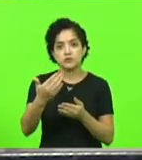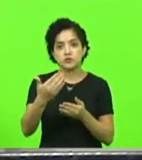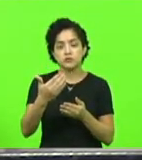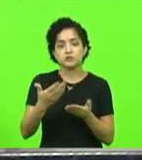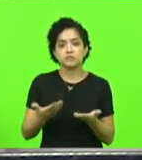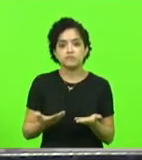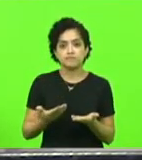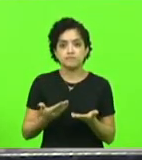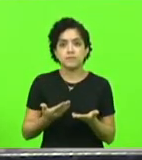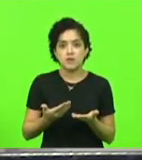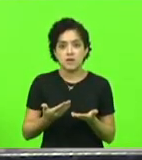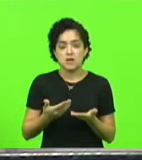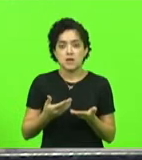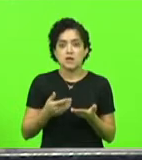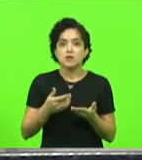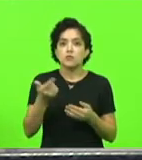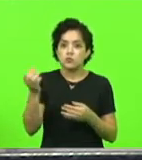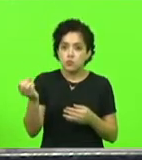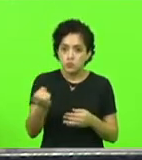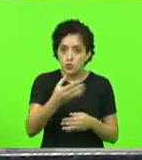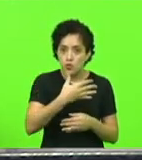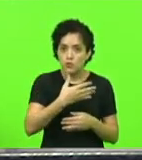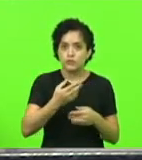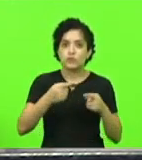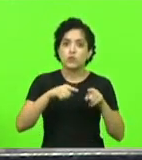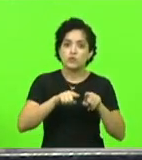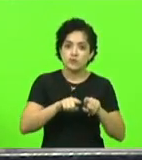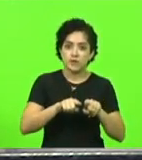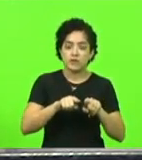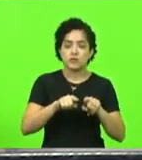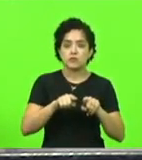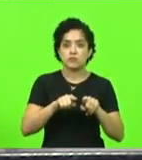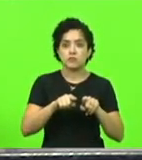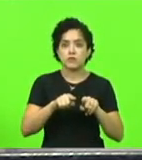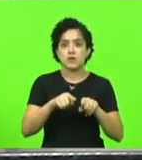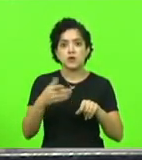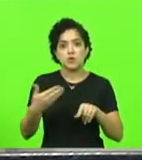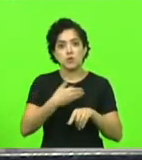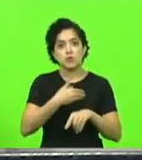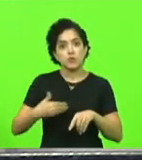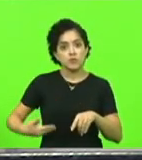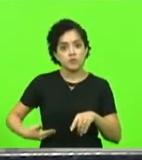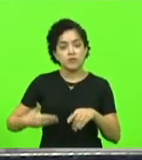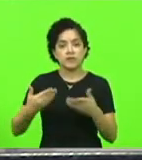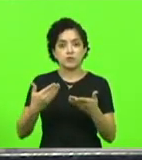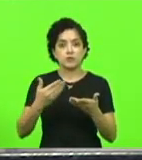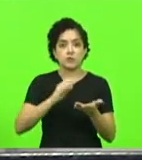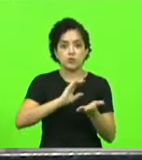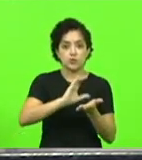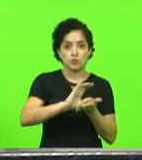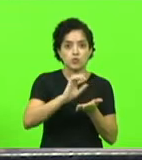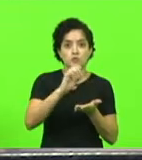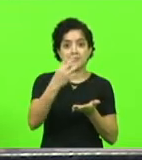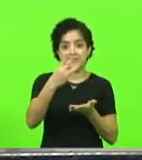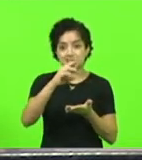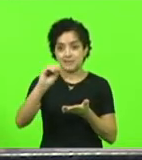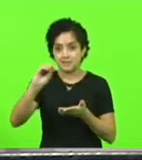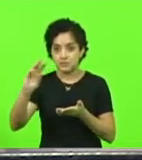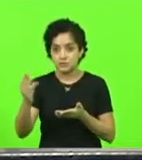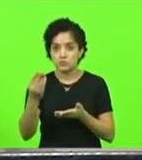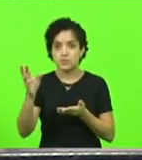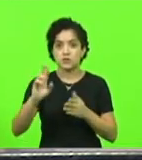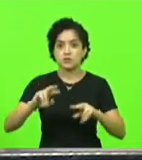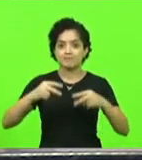do Estado para que faça um novo convênio. Assim como o governo do Estado colocou 300 milhões para acelerar a duplicação